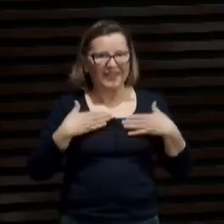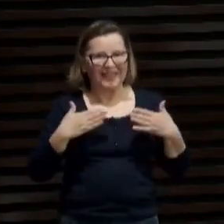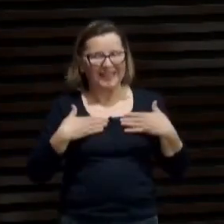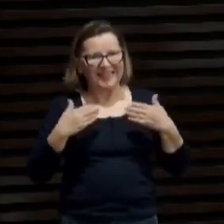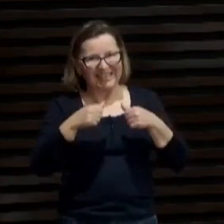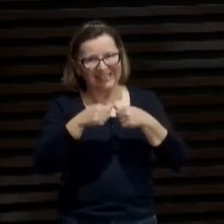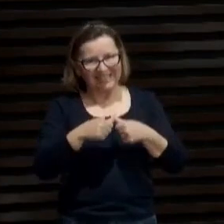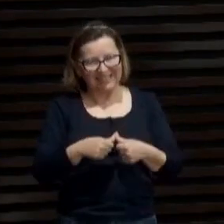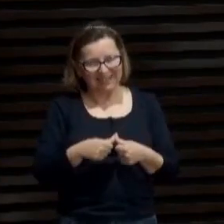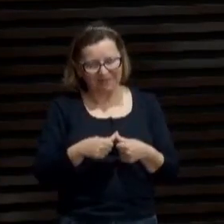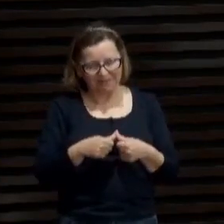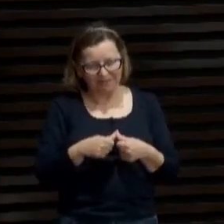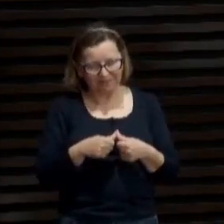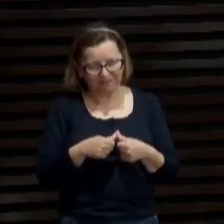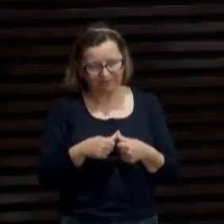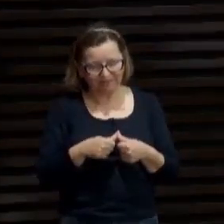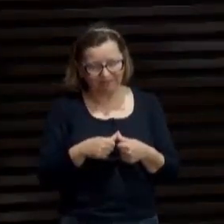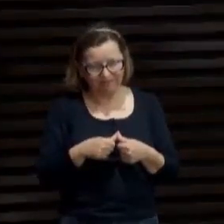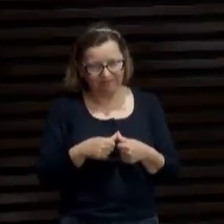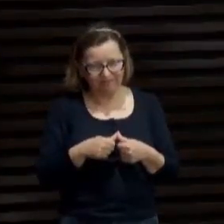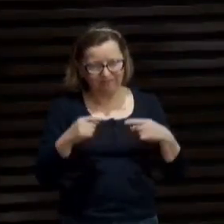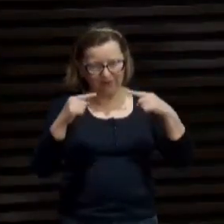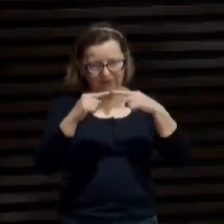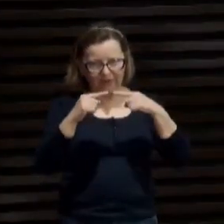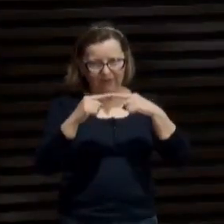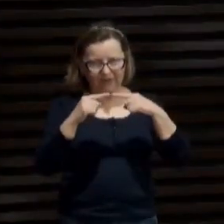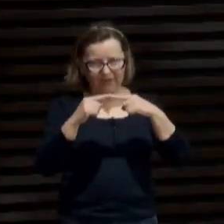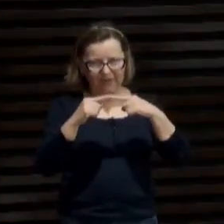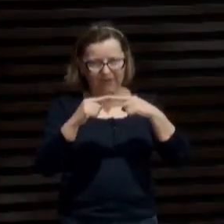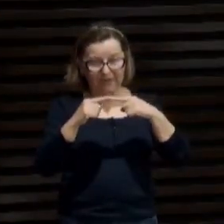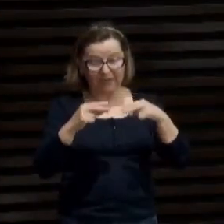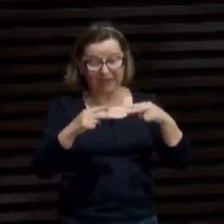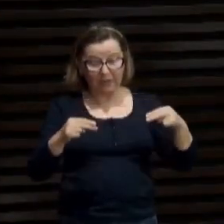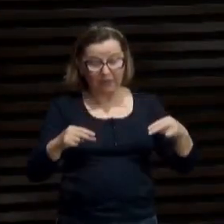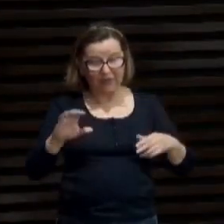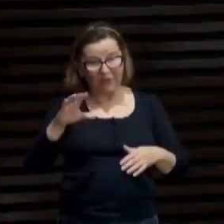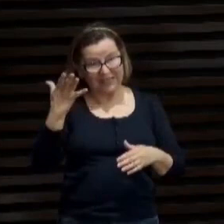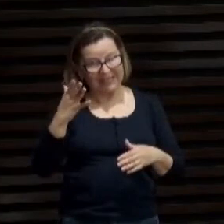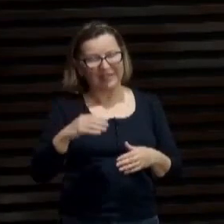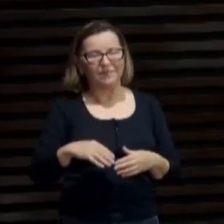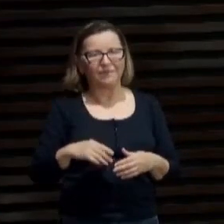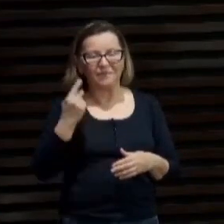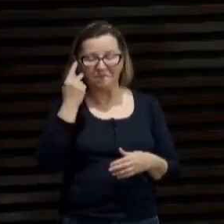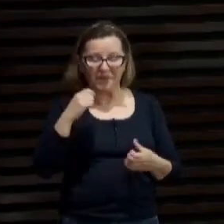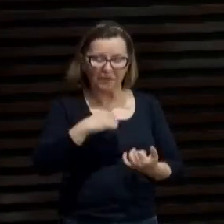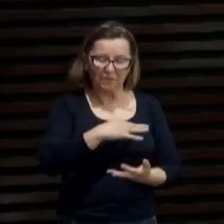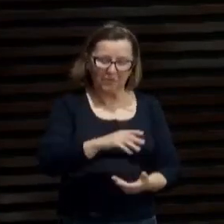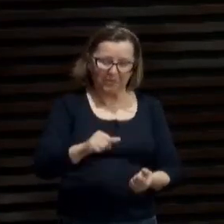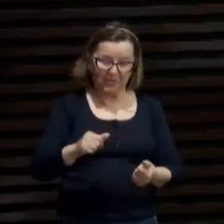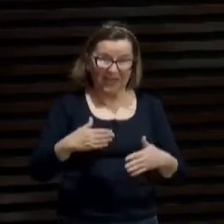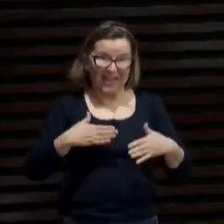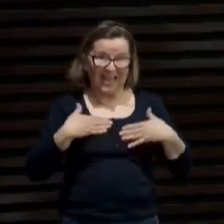está necessariamente ligada às circunstâncias favoráveis. Para o mundo, a alegria está